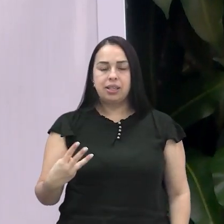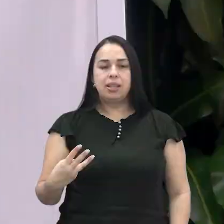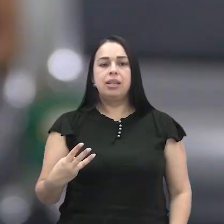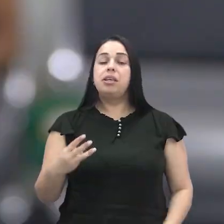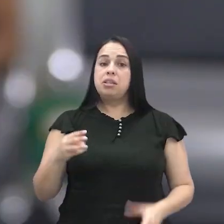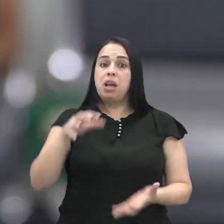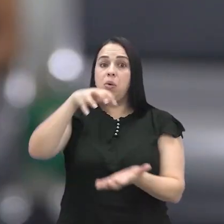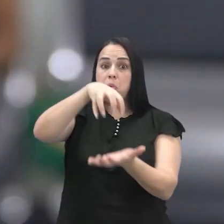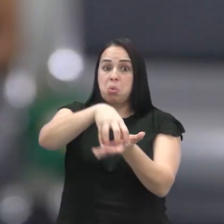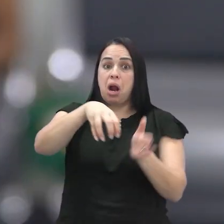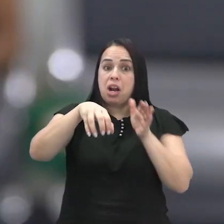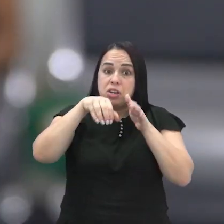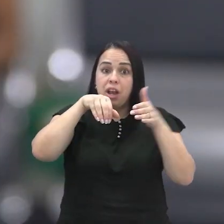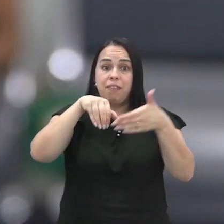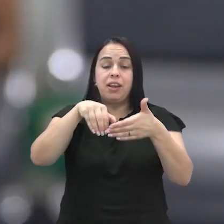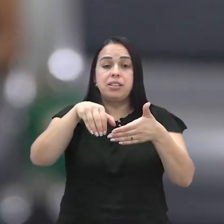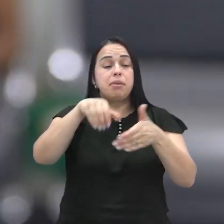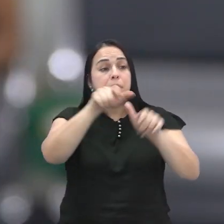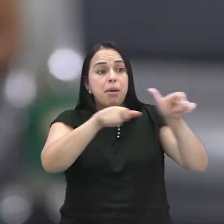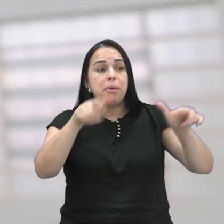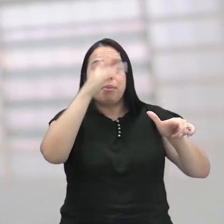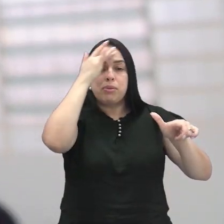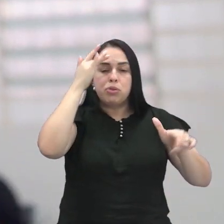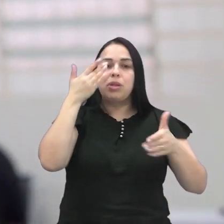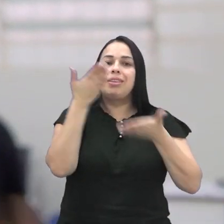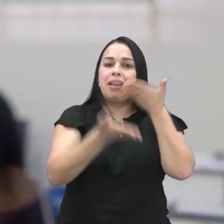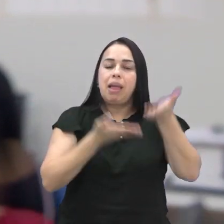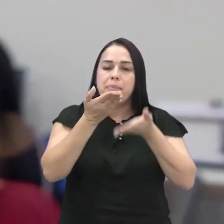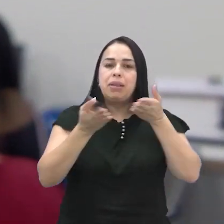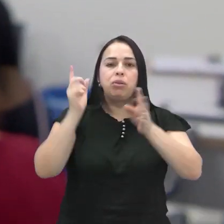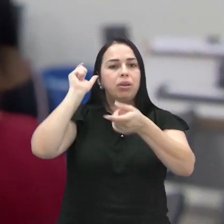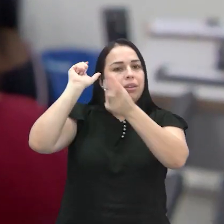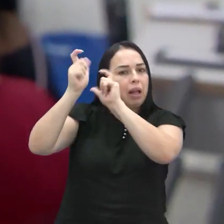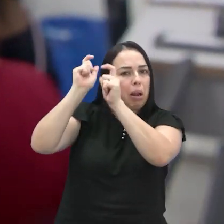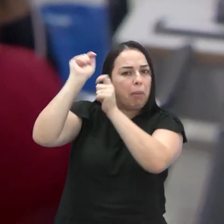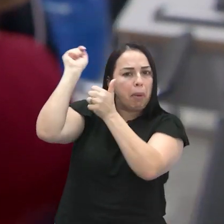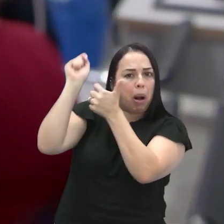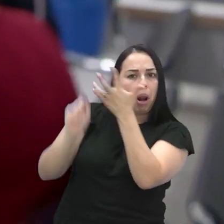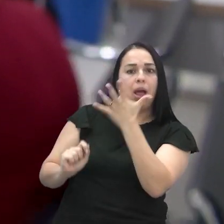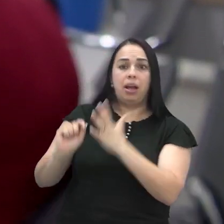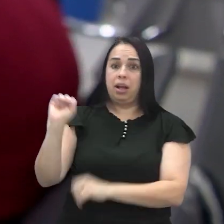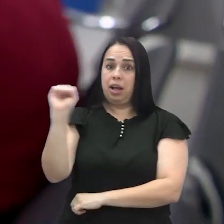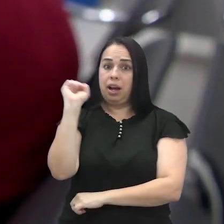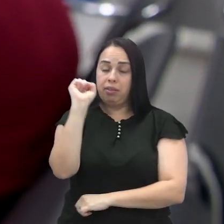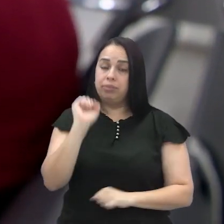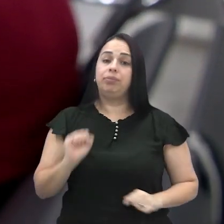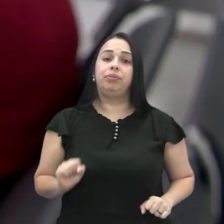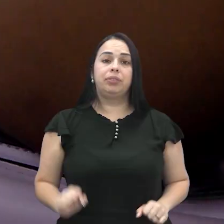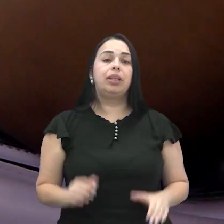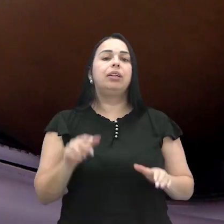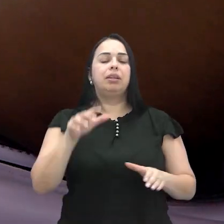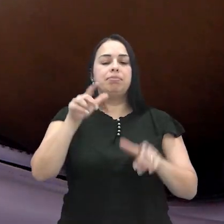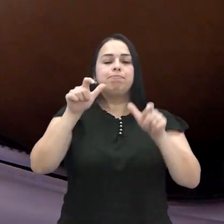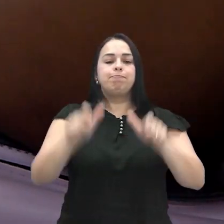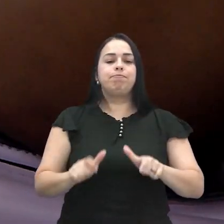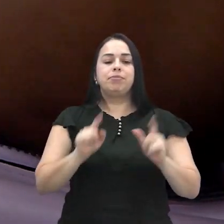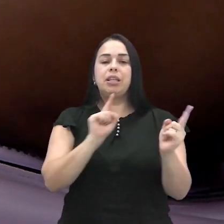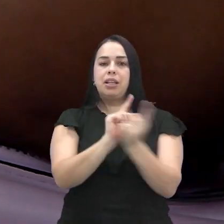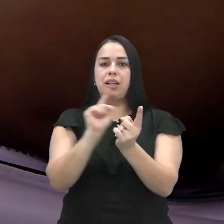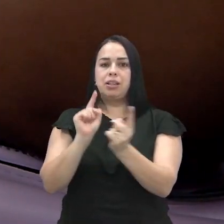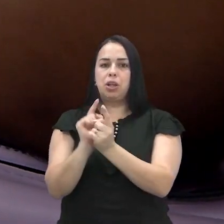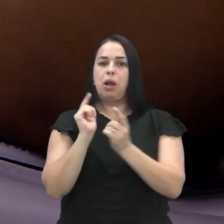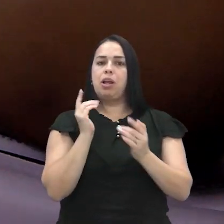para pessoas que sofrem com transtornos mentais, psicoses e neuroses graves. No centro, são